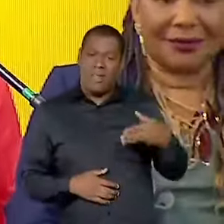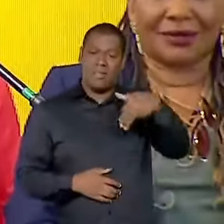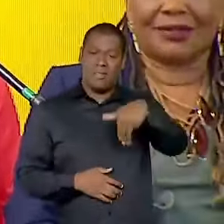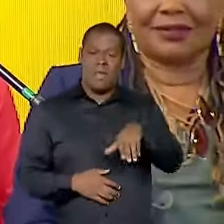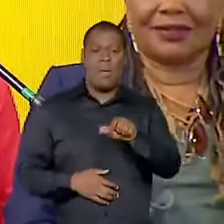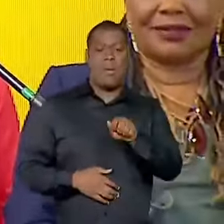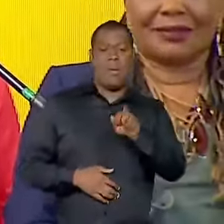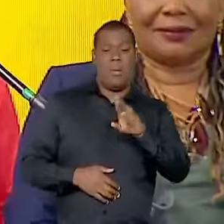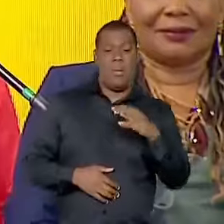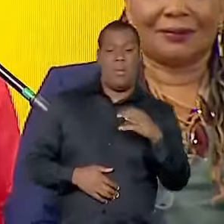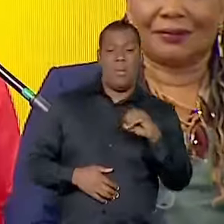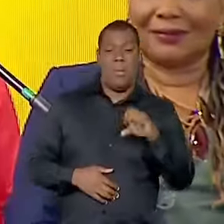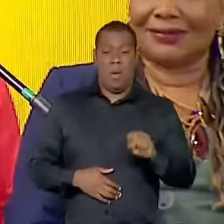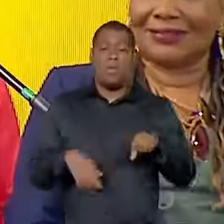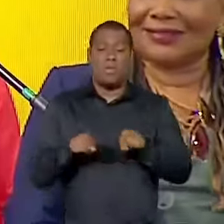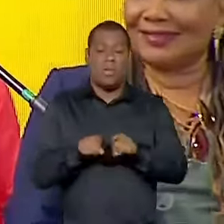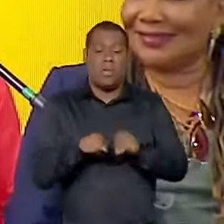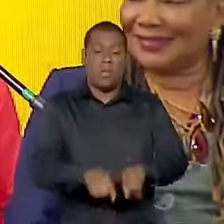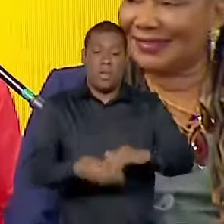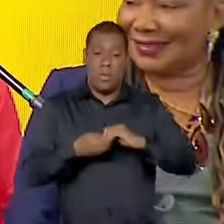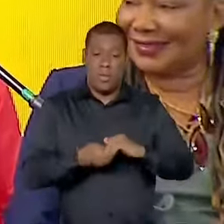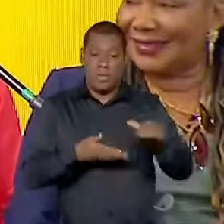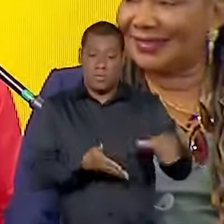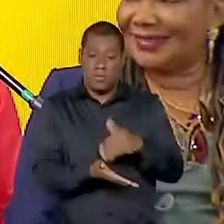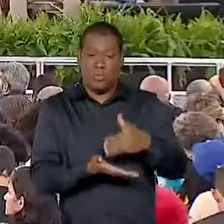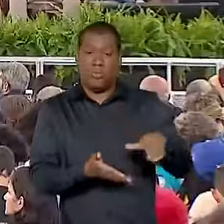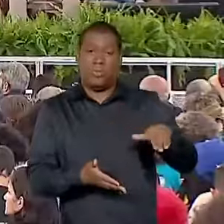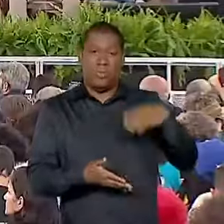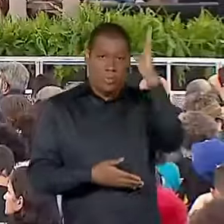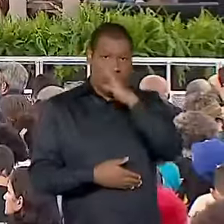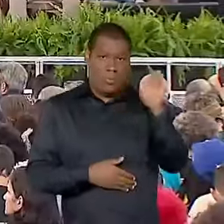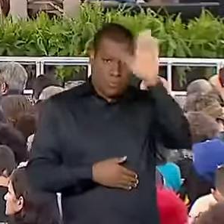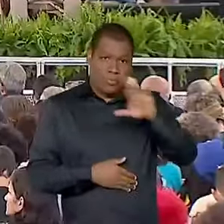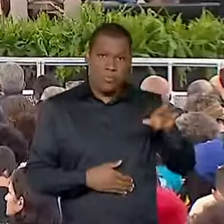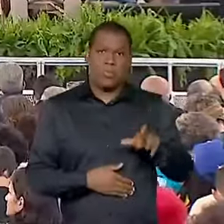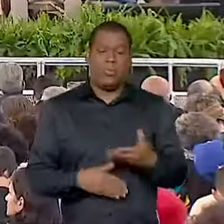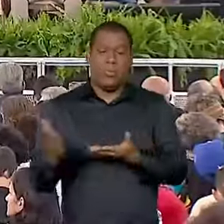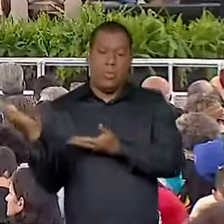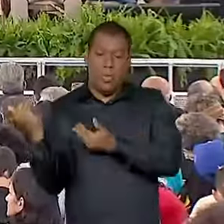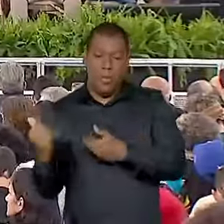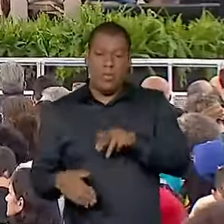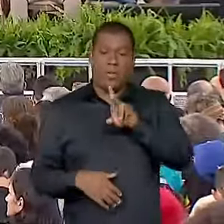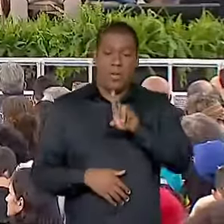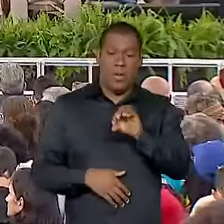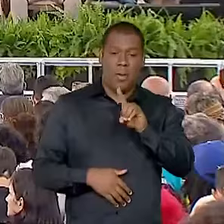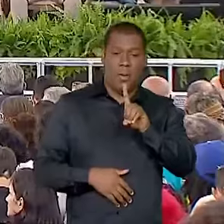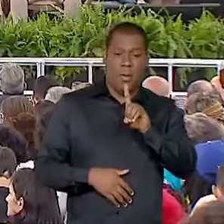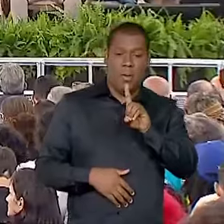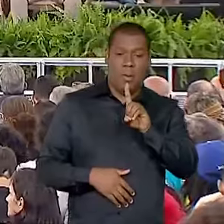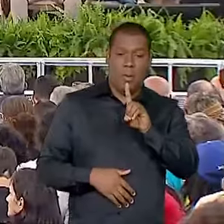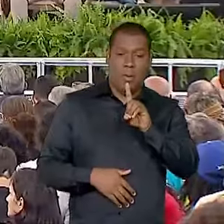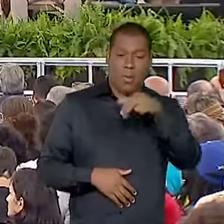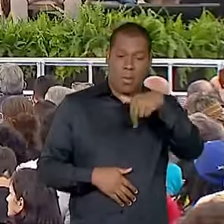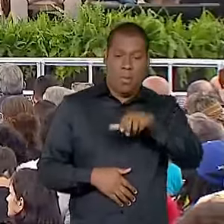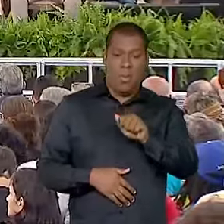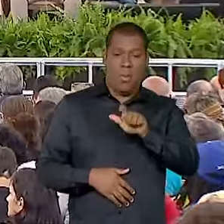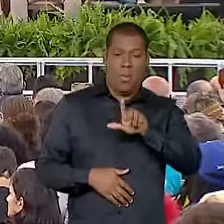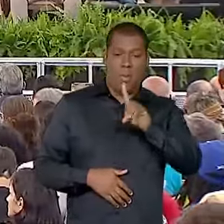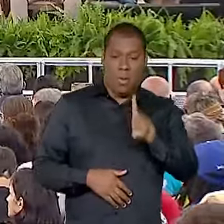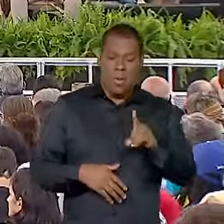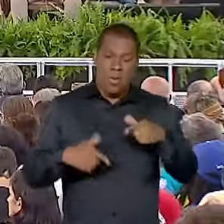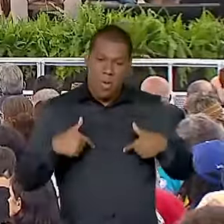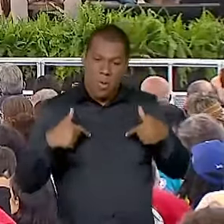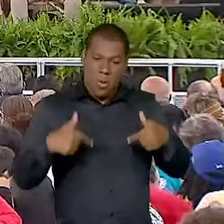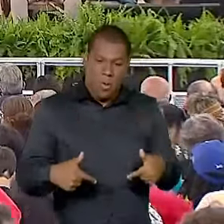também especialmente aqui o nosso secretário nacional de juventude, o Ronald Sorriso, que luta diariamente para que a gente